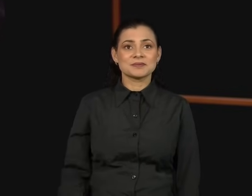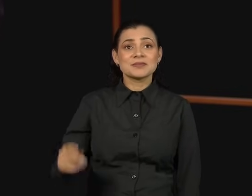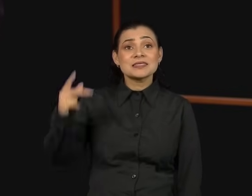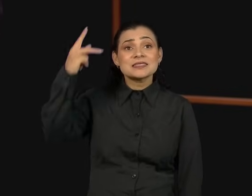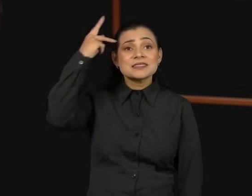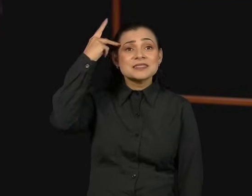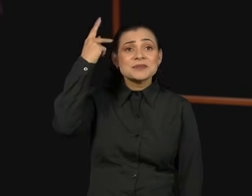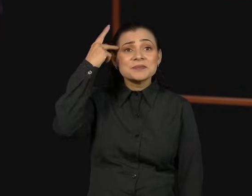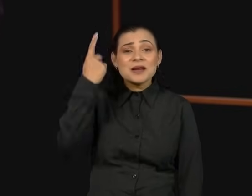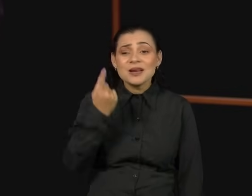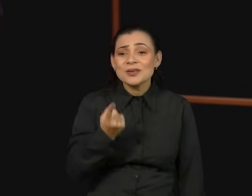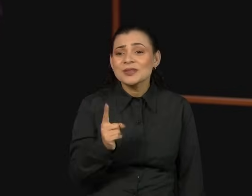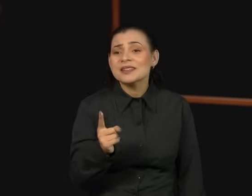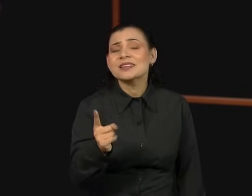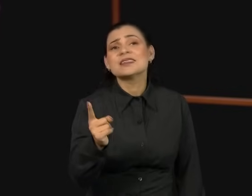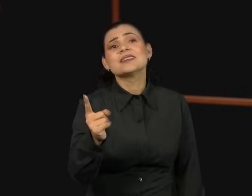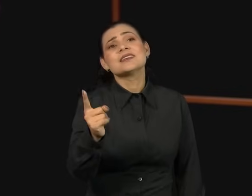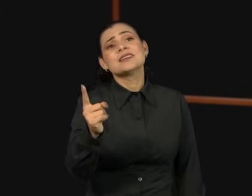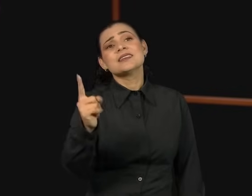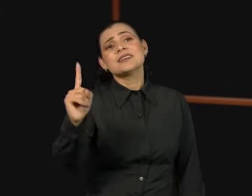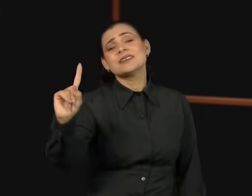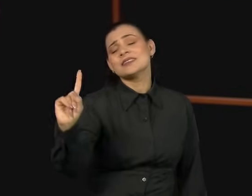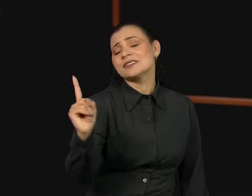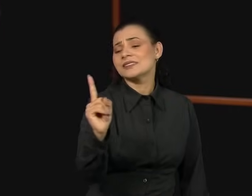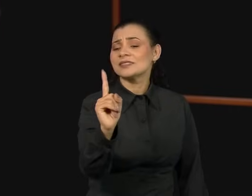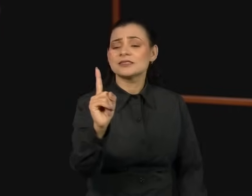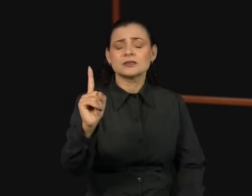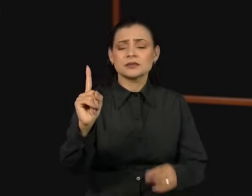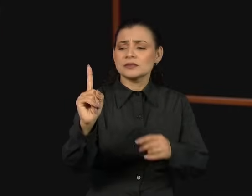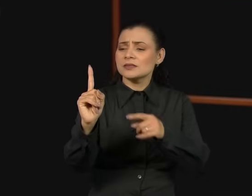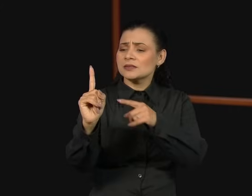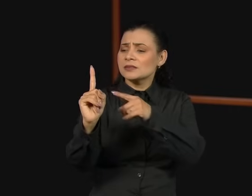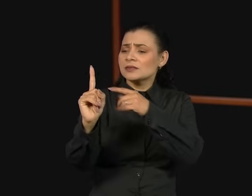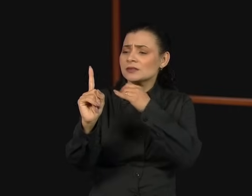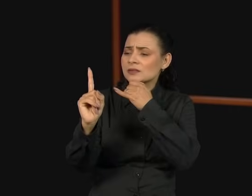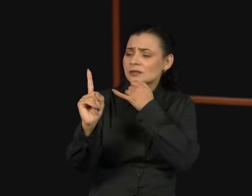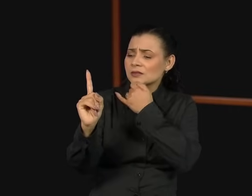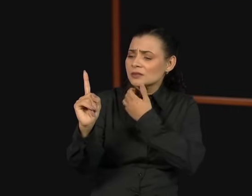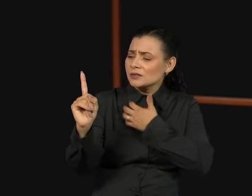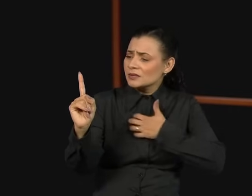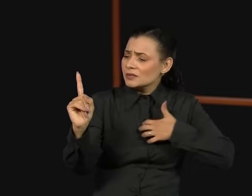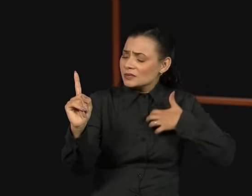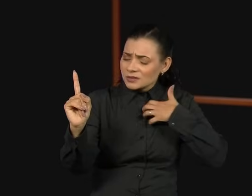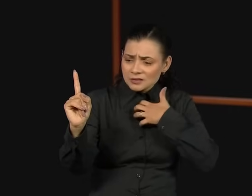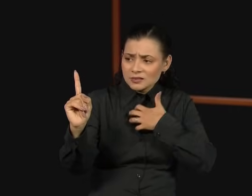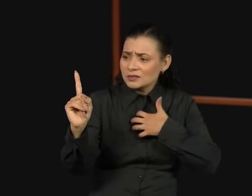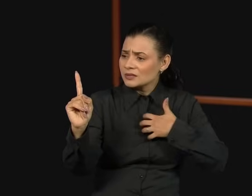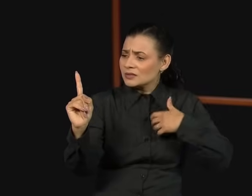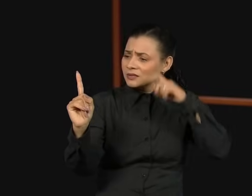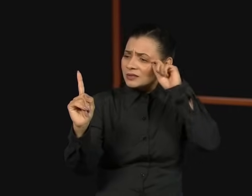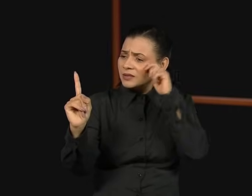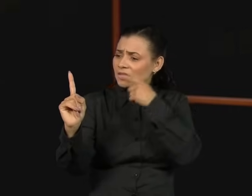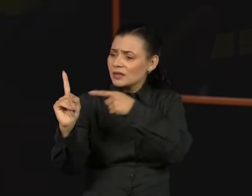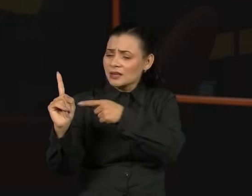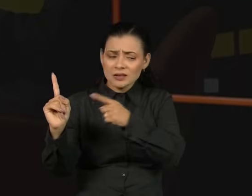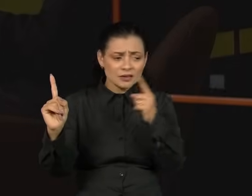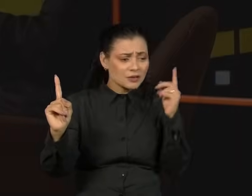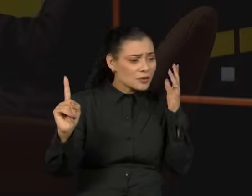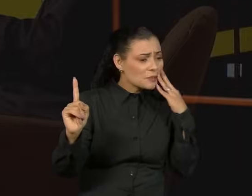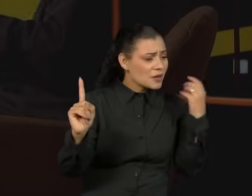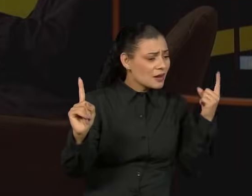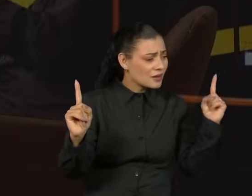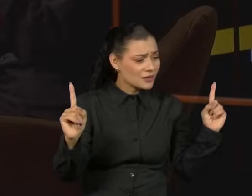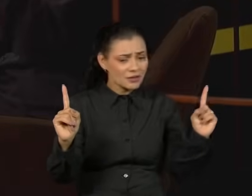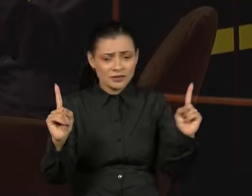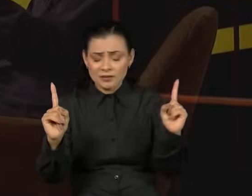Paulo, timbre triste de martírios. Um negro vem vindo, é branco, só bem